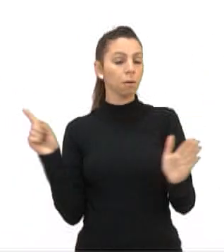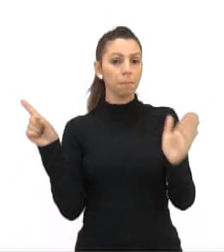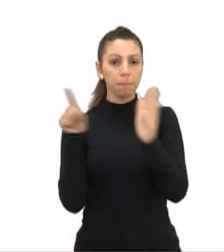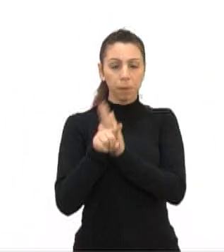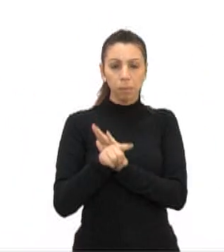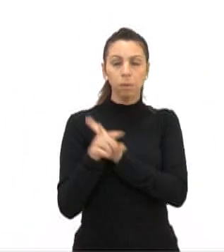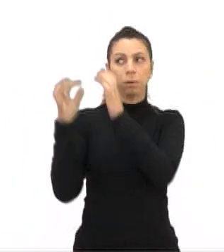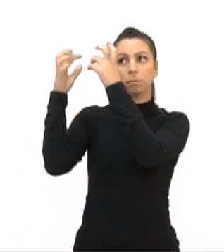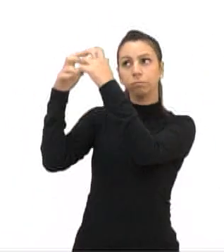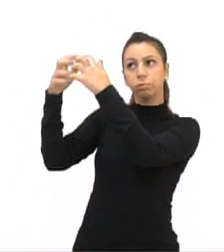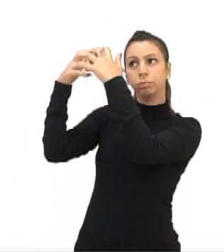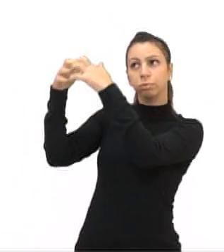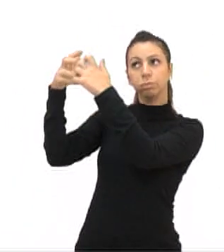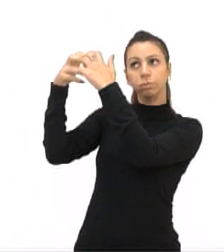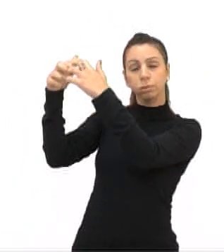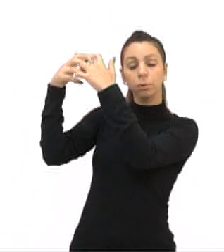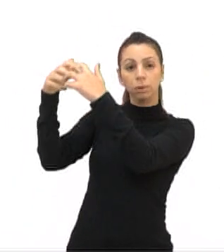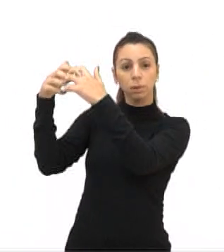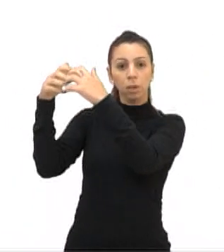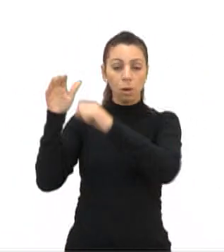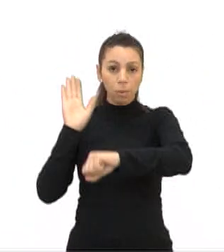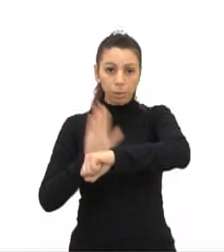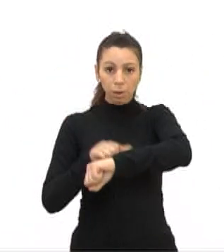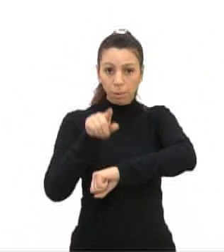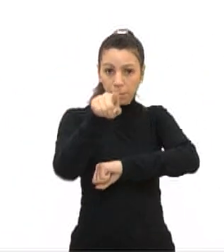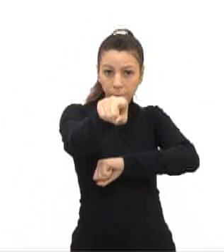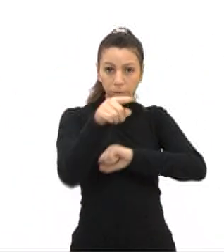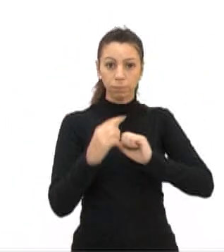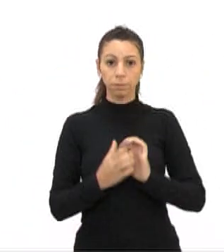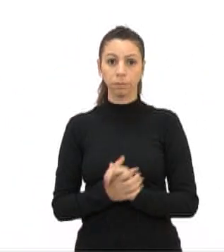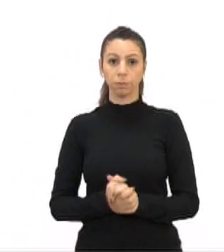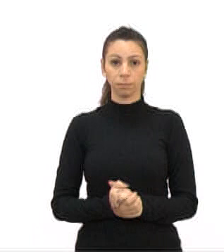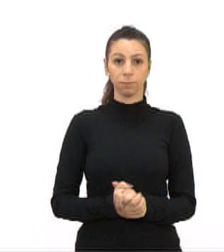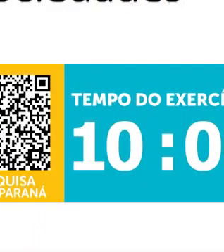a sua imaginação sociológica, né? Um tempo para vocês fazerem aí.